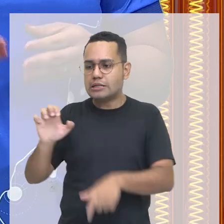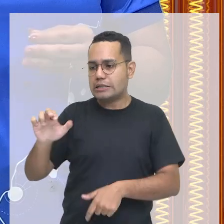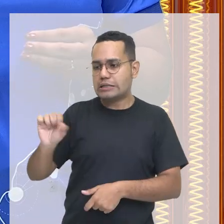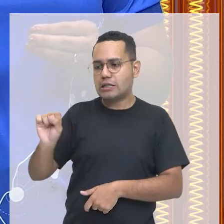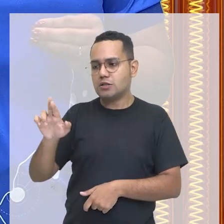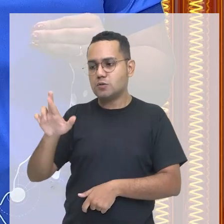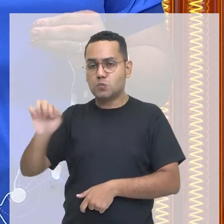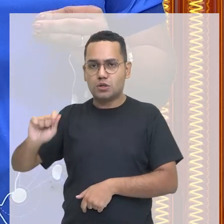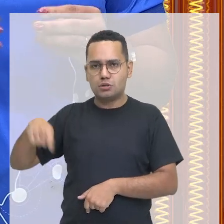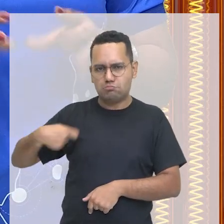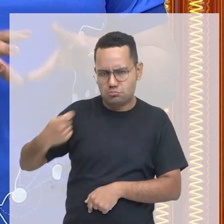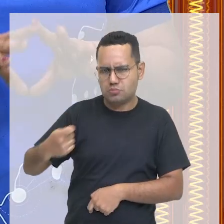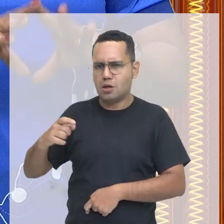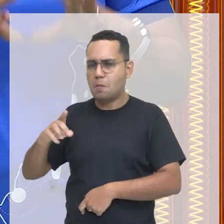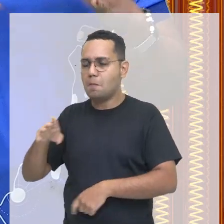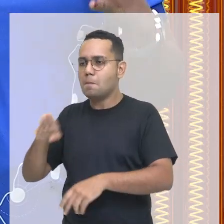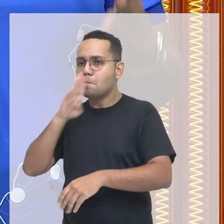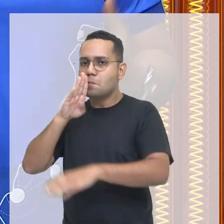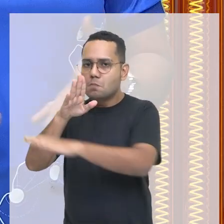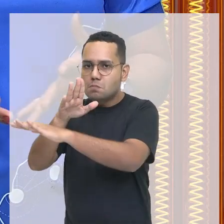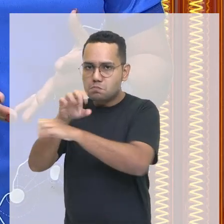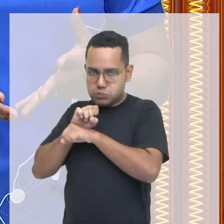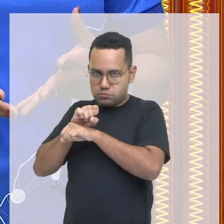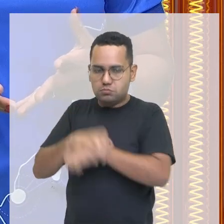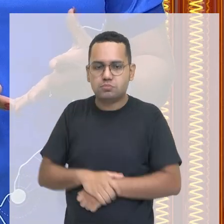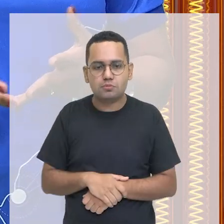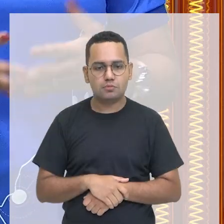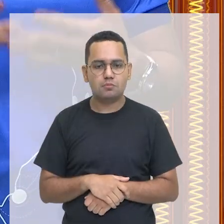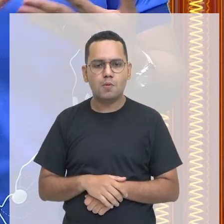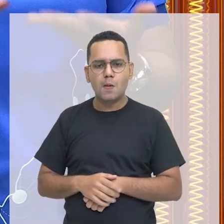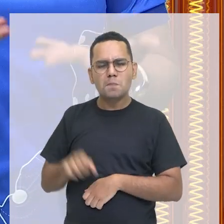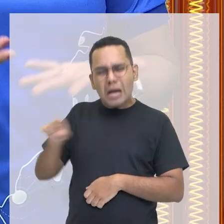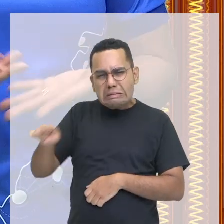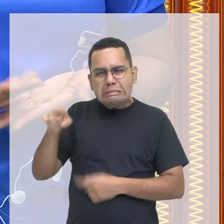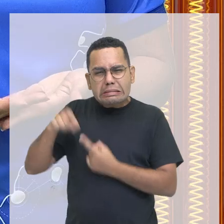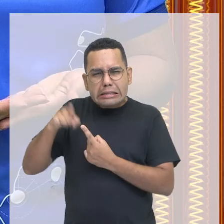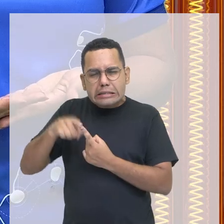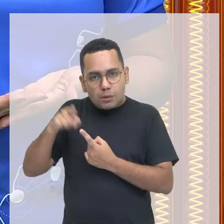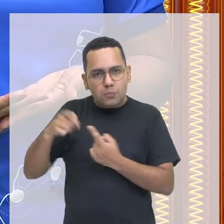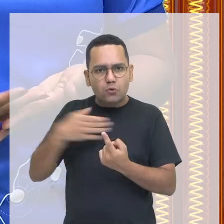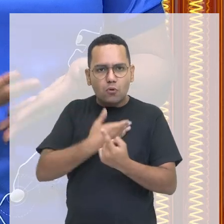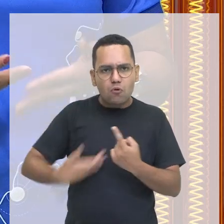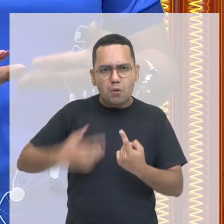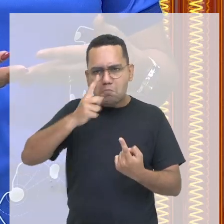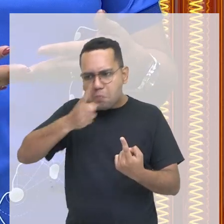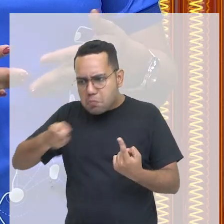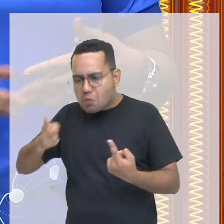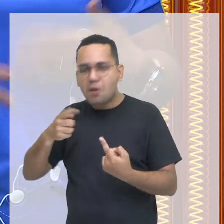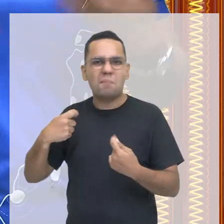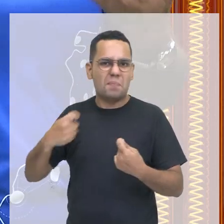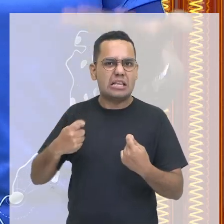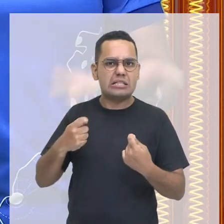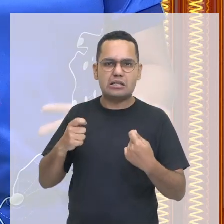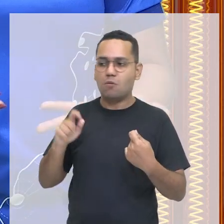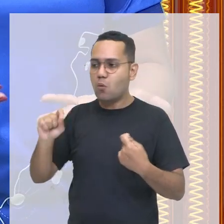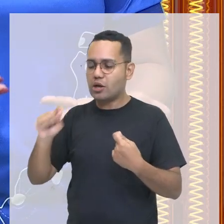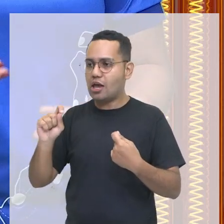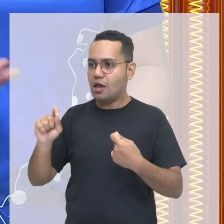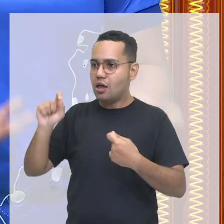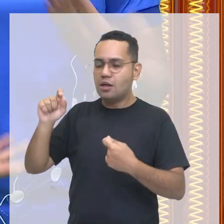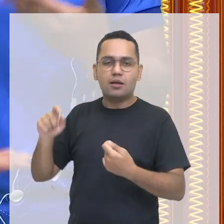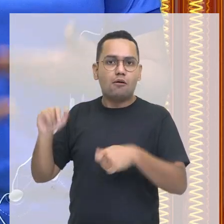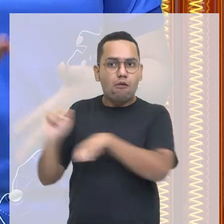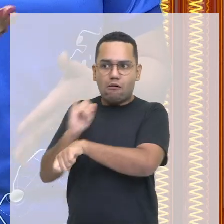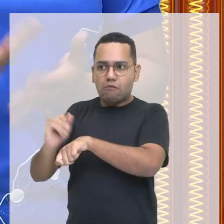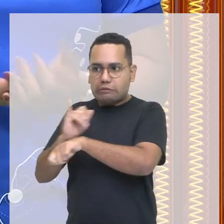censura. Observem que, dentro desse sistema totalitário, é preciso manipular a massa, é preciso manipular a